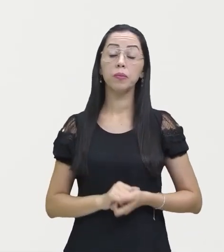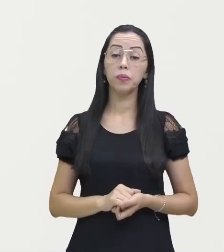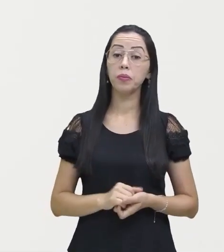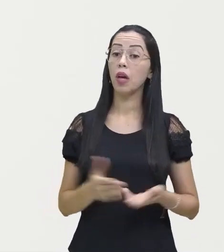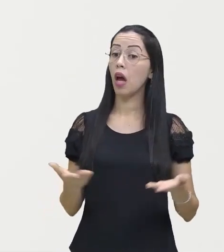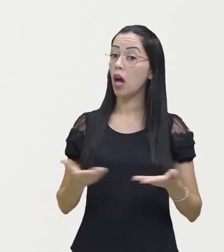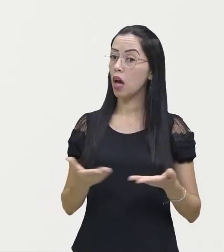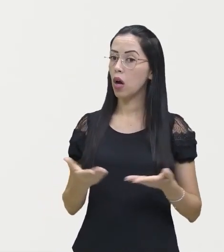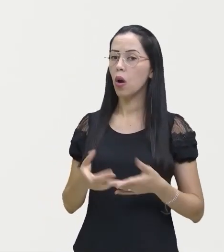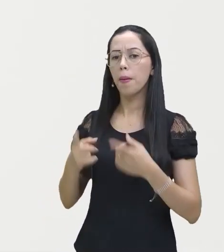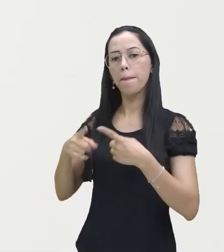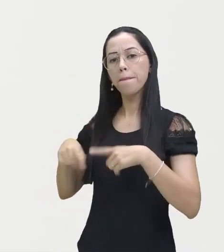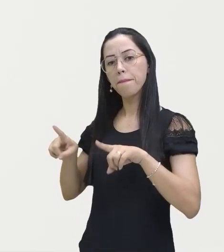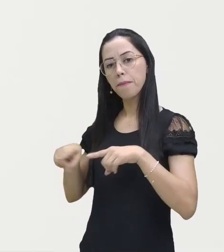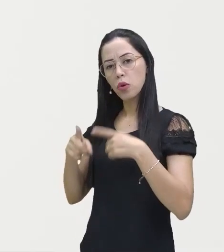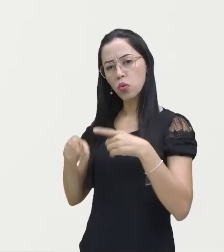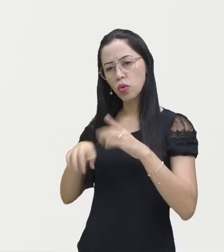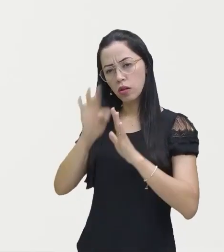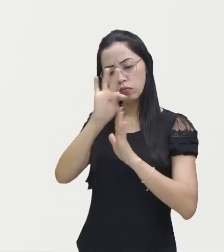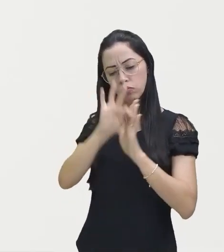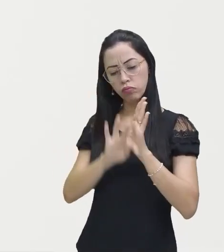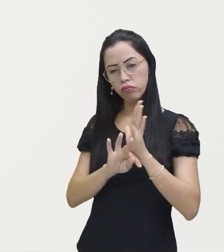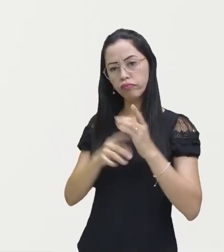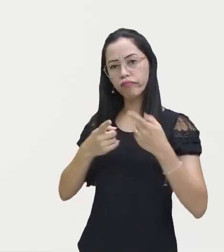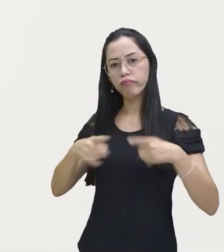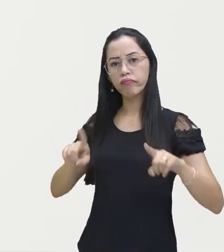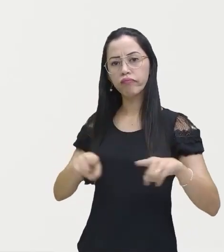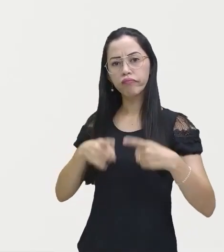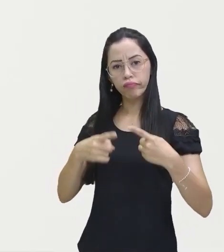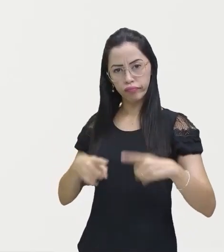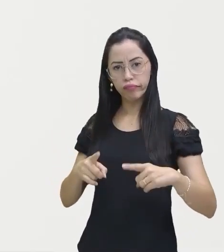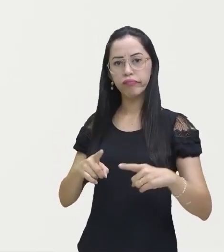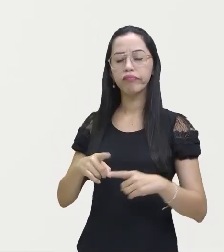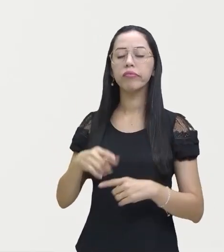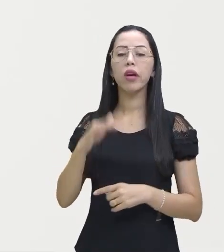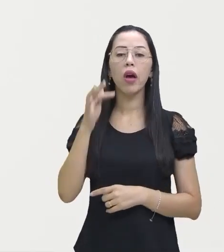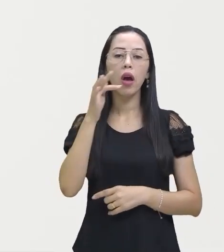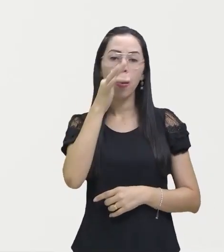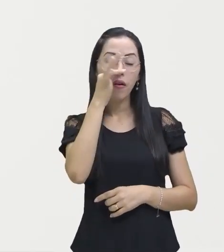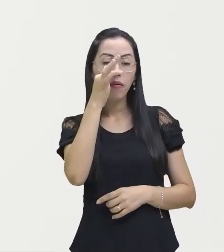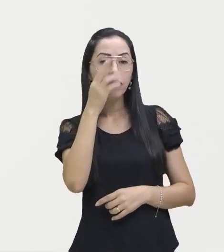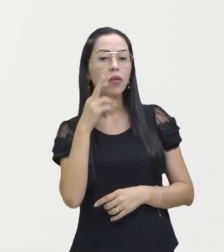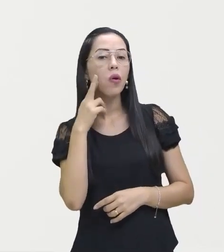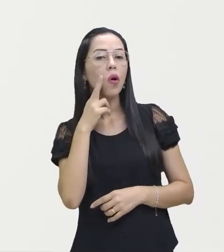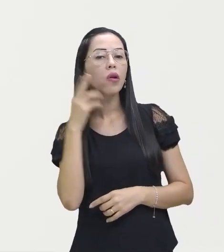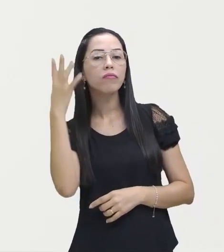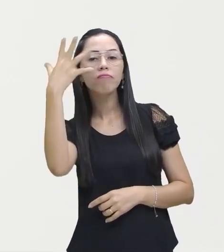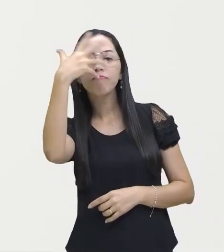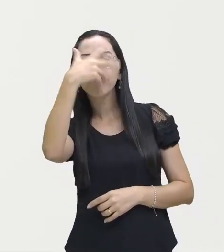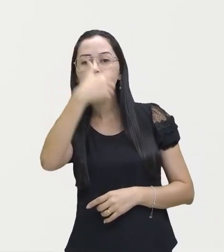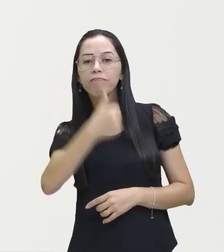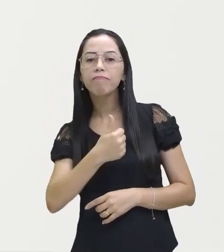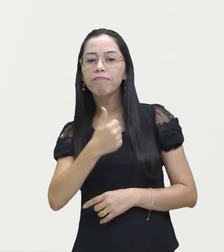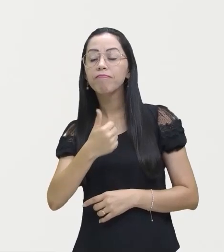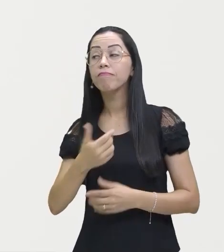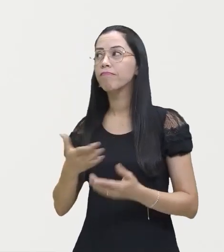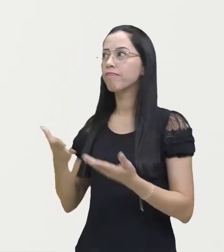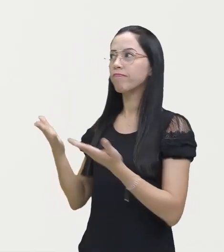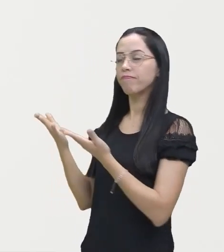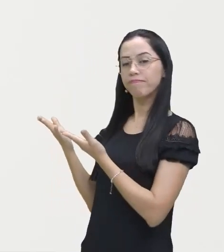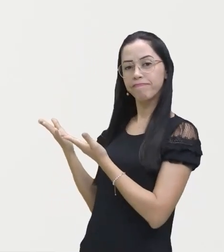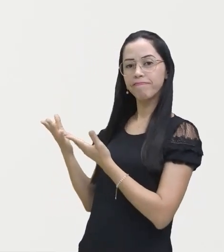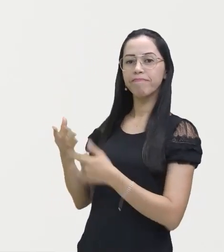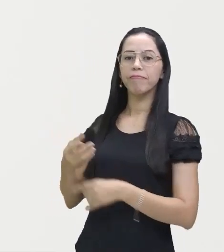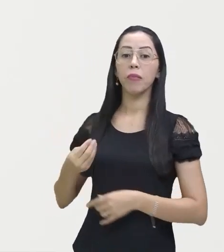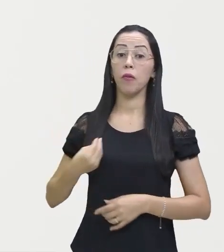da música, a Linda Rosa Juvenil. A Linda Rosa Juvenil, juvenil, juvenil. Vivia alegre no seu lar, no